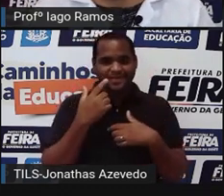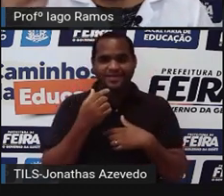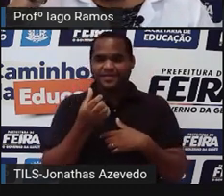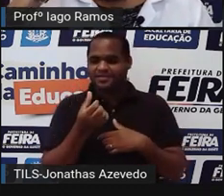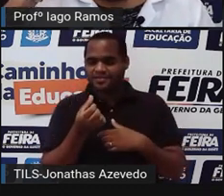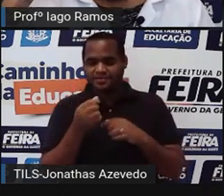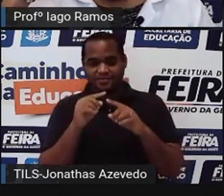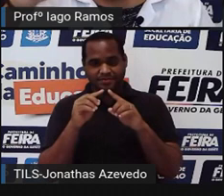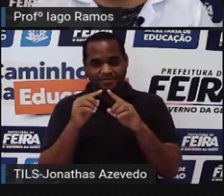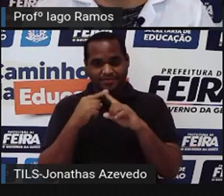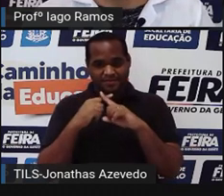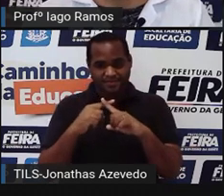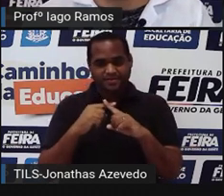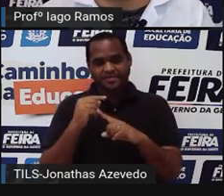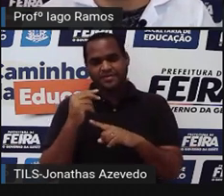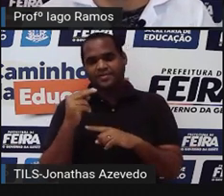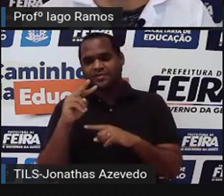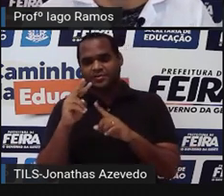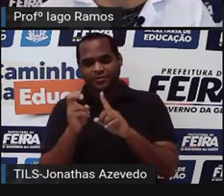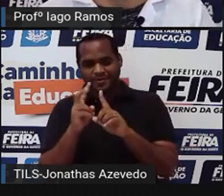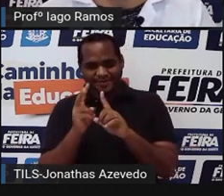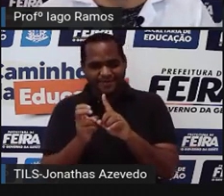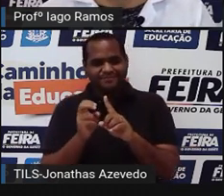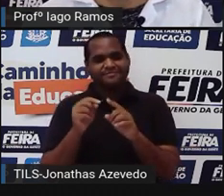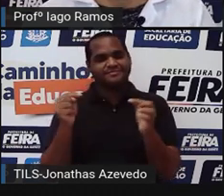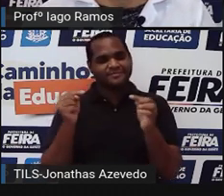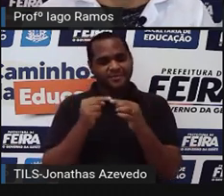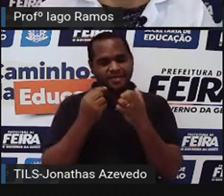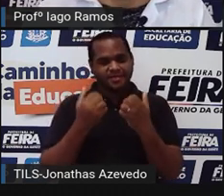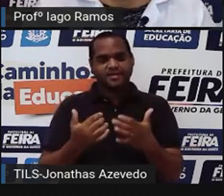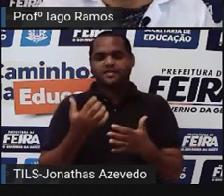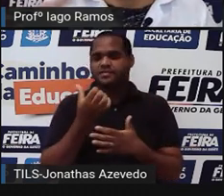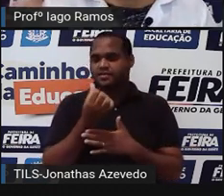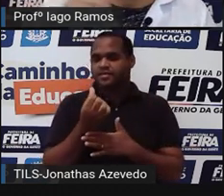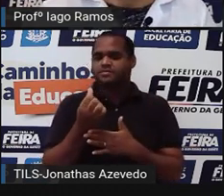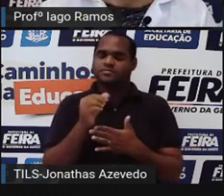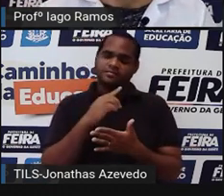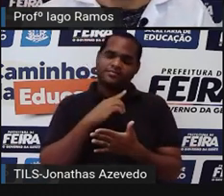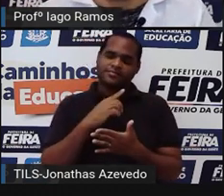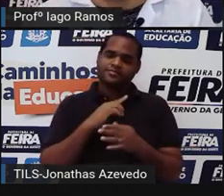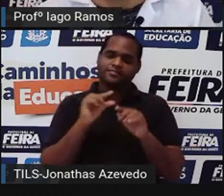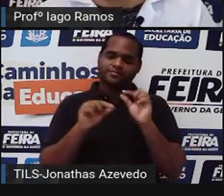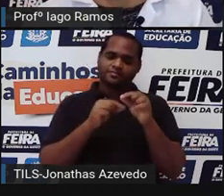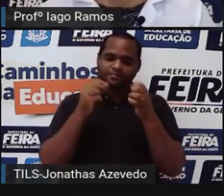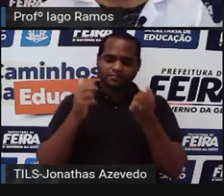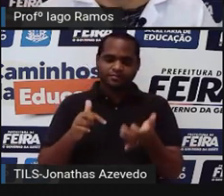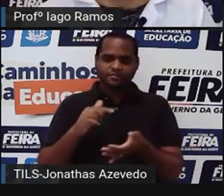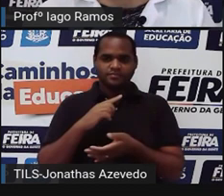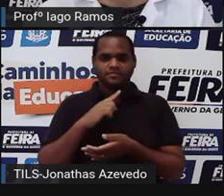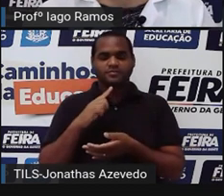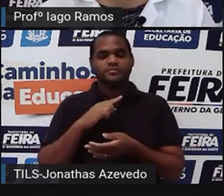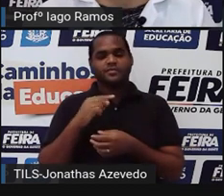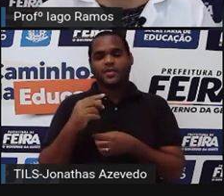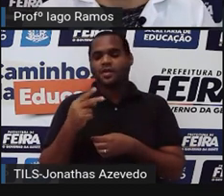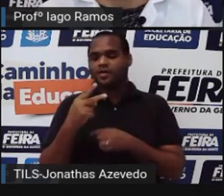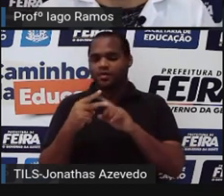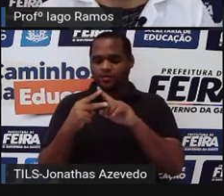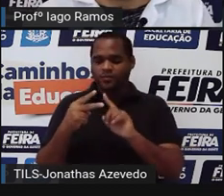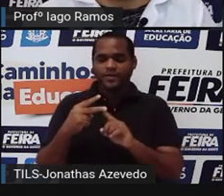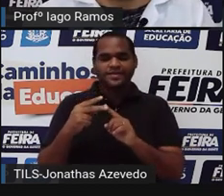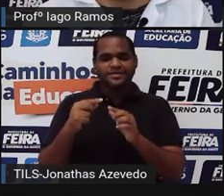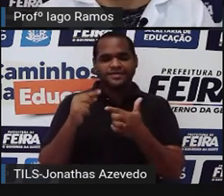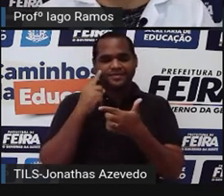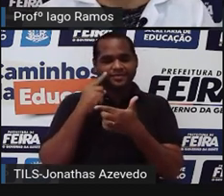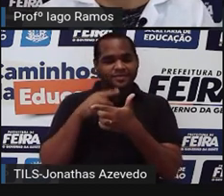duas linhas, com essas duas aspazinhas, tá bom? É 6. Então, eu tenho aí as duas raízes da equação.